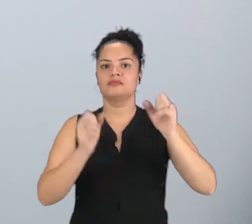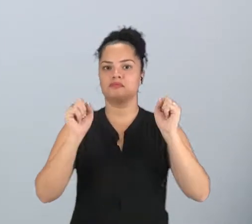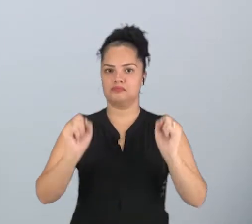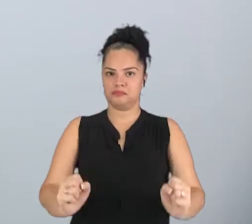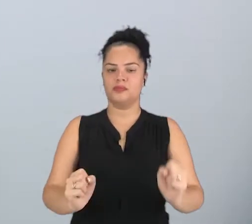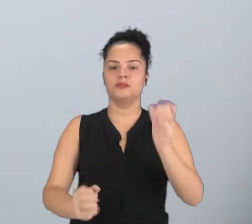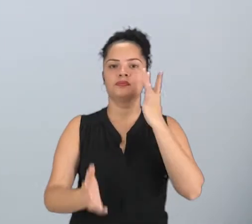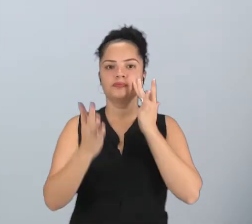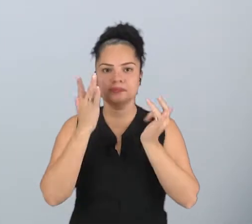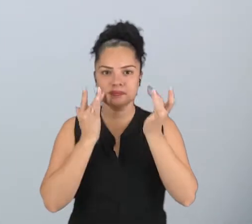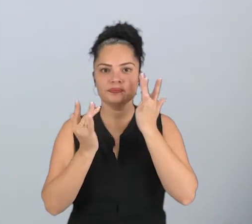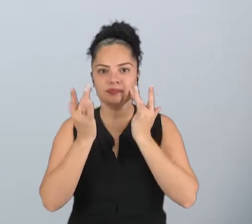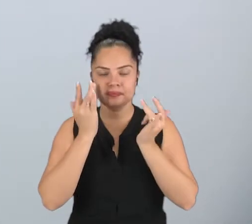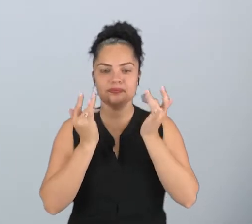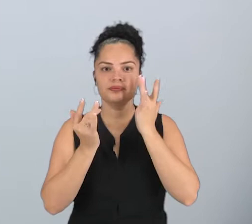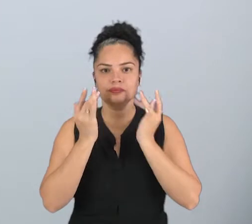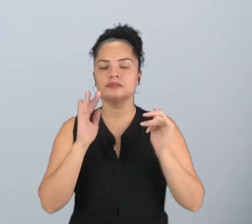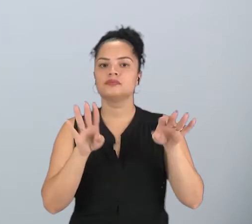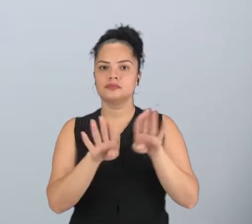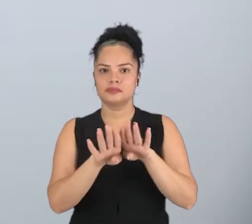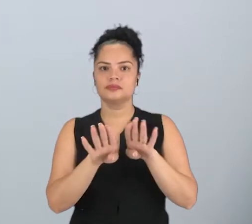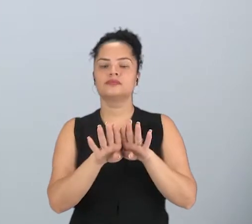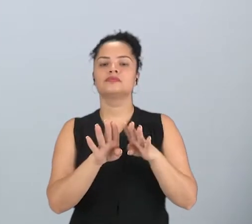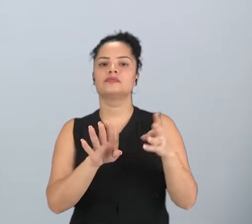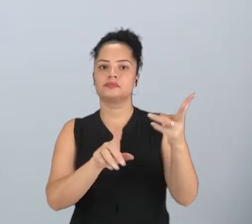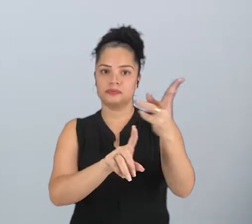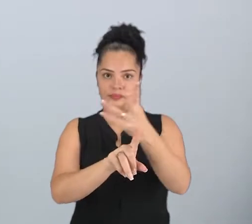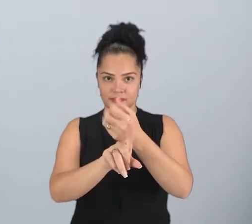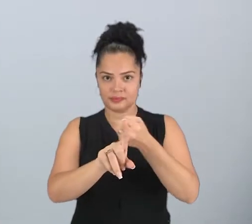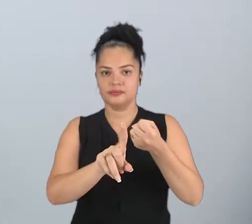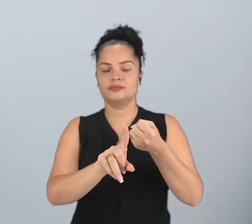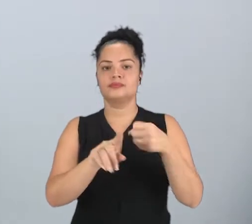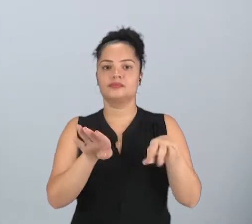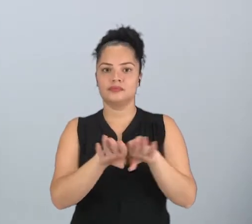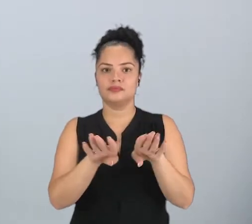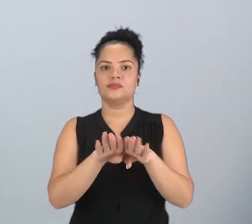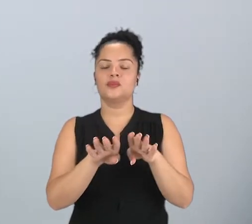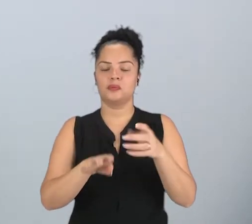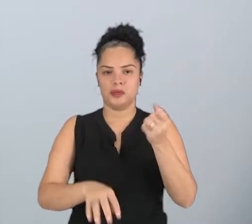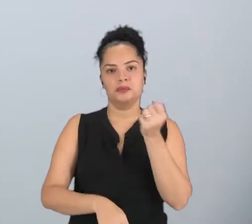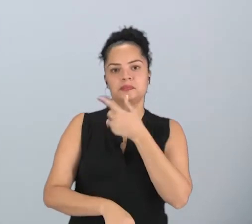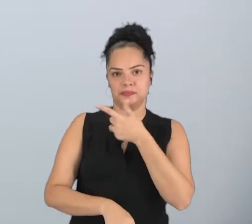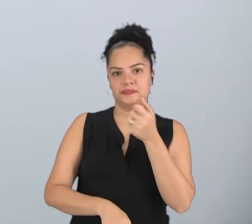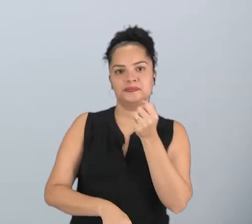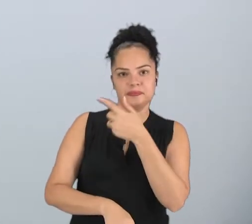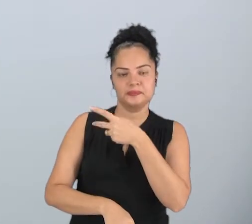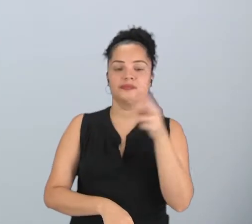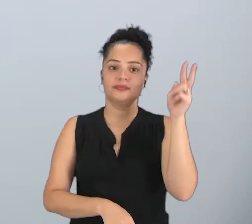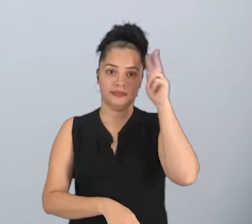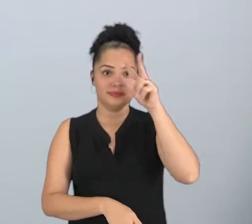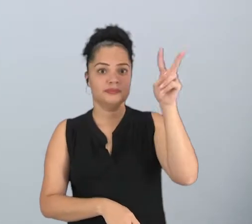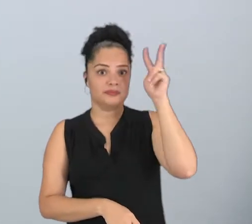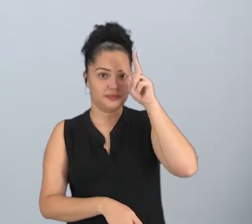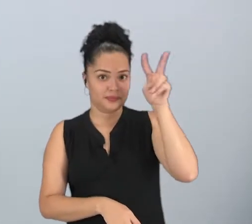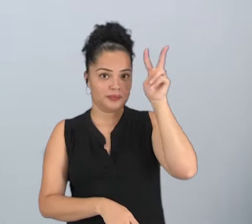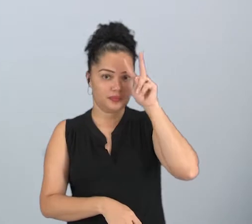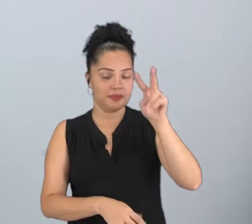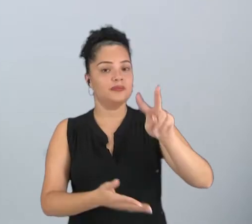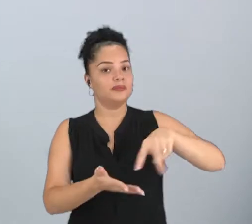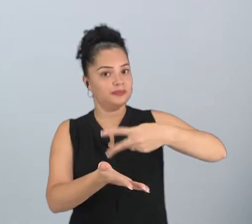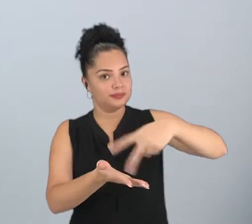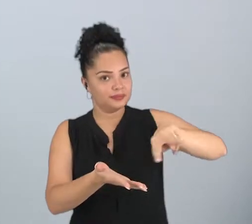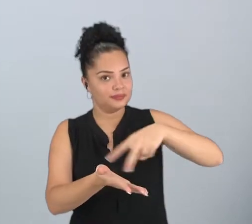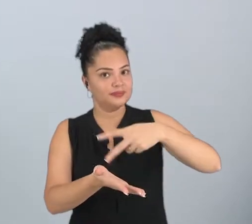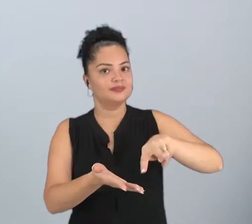expressão artística, como pode ser apenas uma expressão de divertimento. Lembrando que a dança é uma